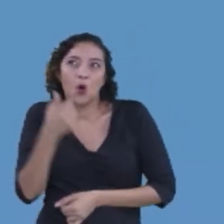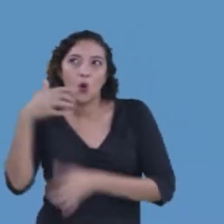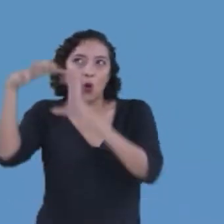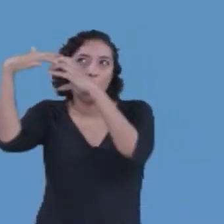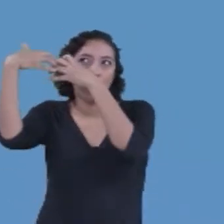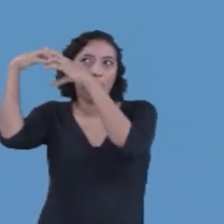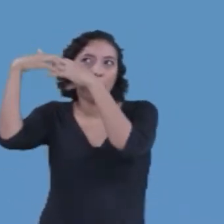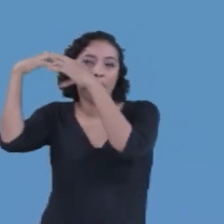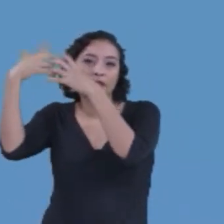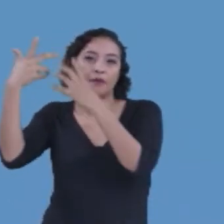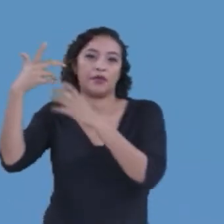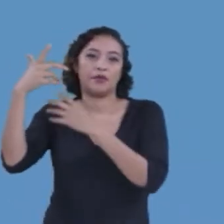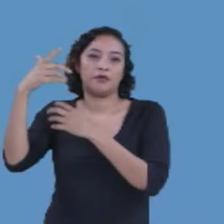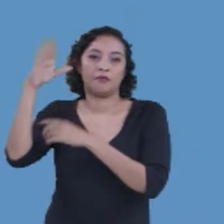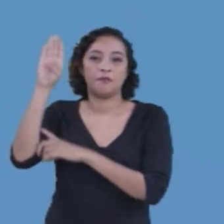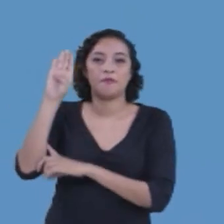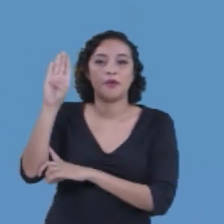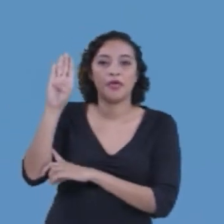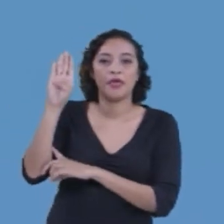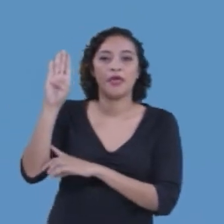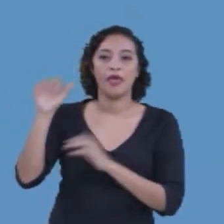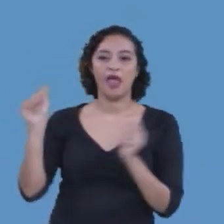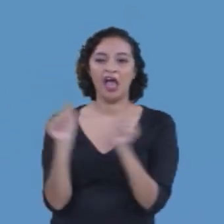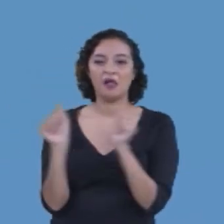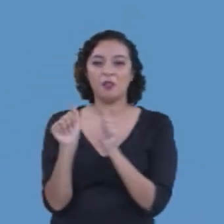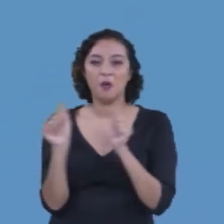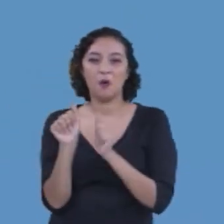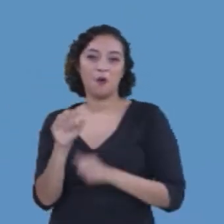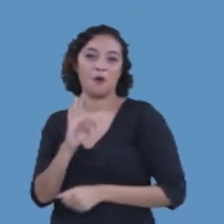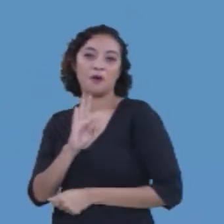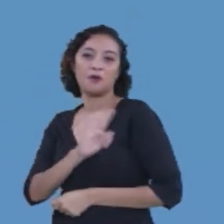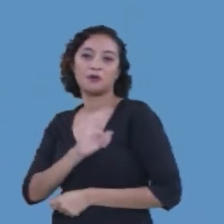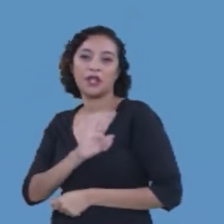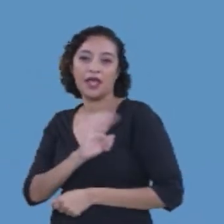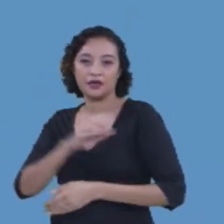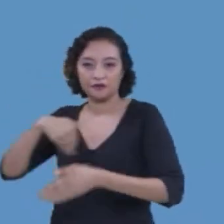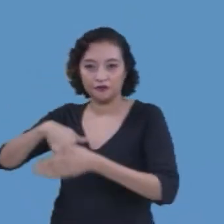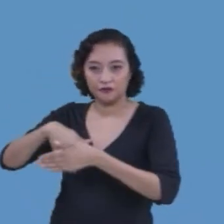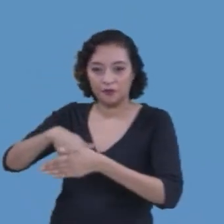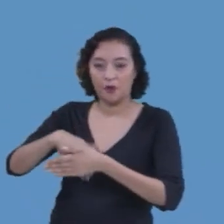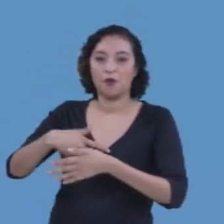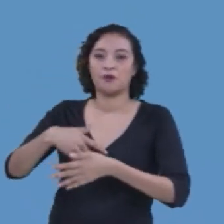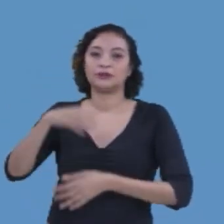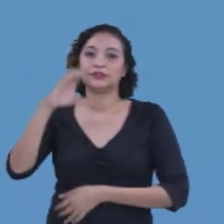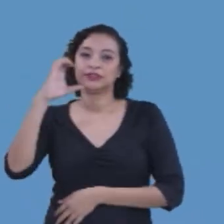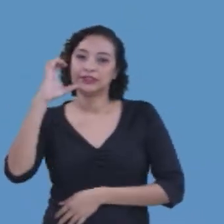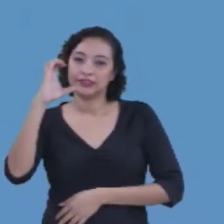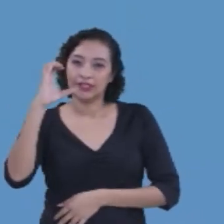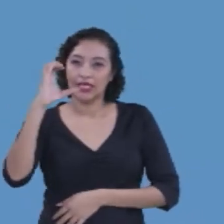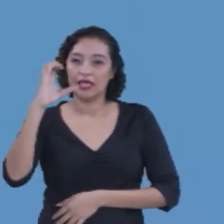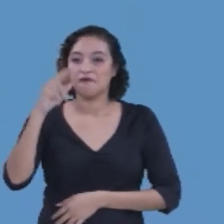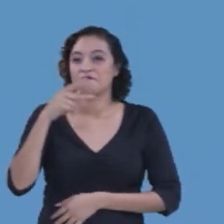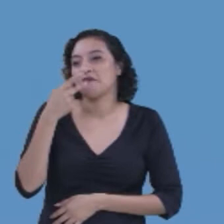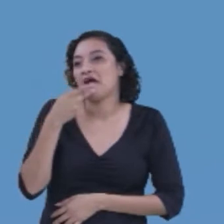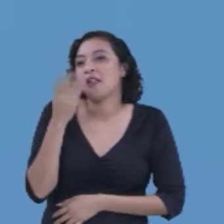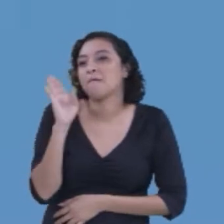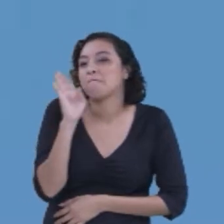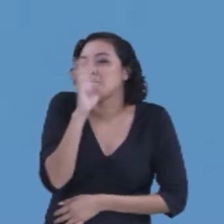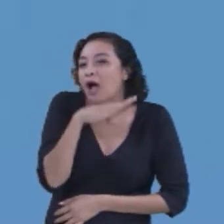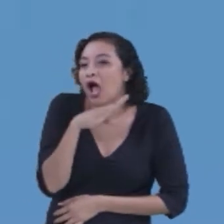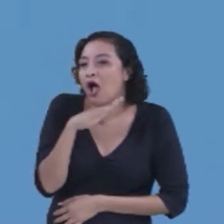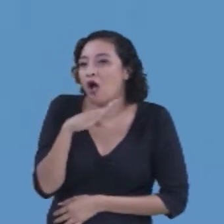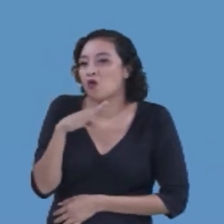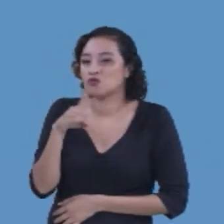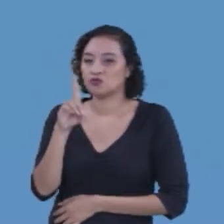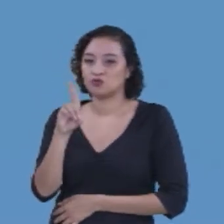da seleção? Falam mal do Dunga? Seguem a opinião dos outros? Muito bem, muito bem. Vamos retornar